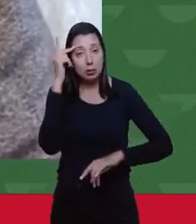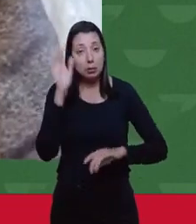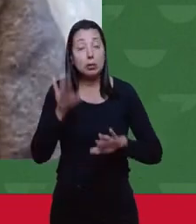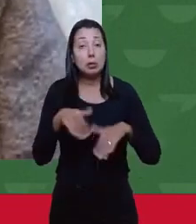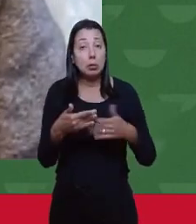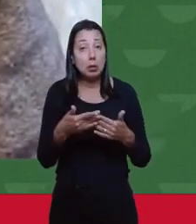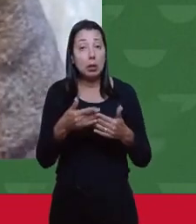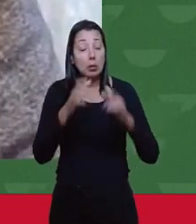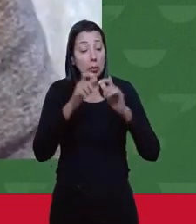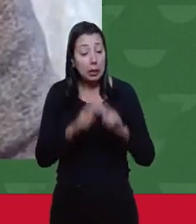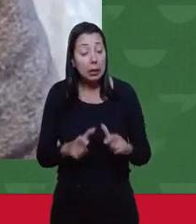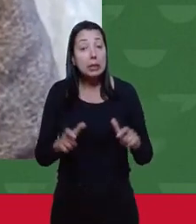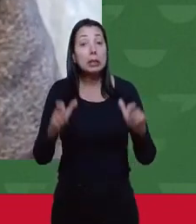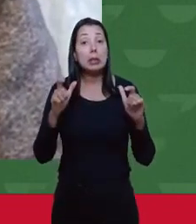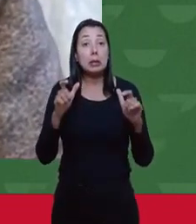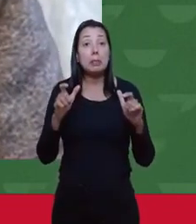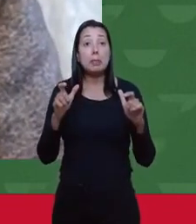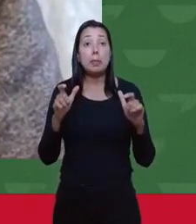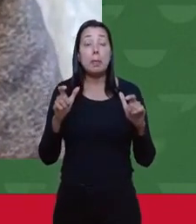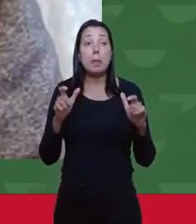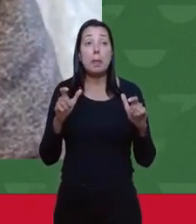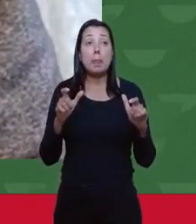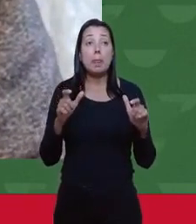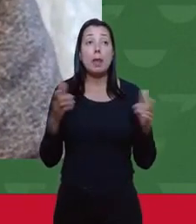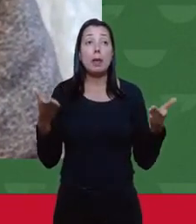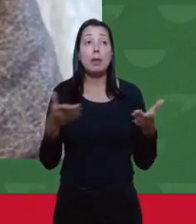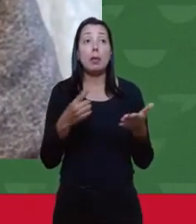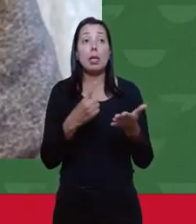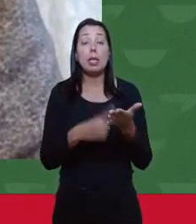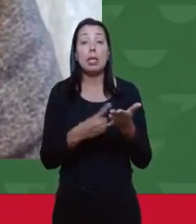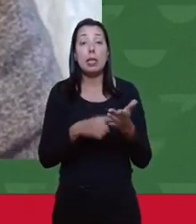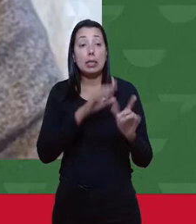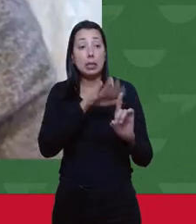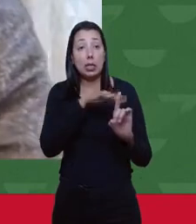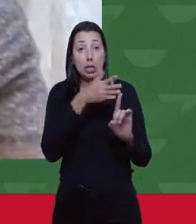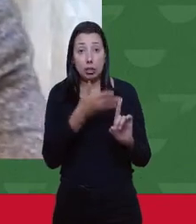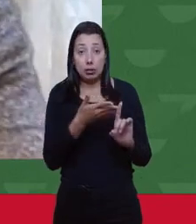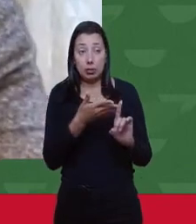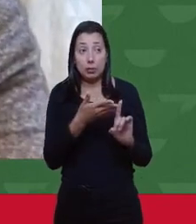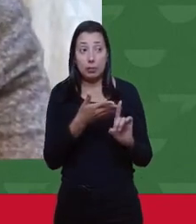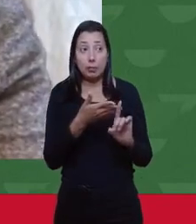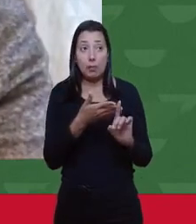qual ele cresceria nessa agenda